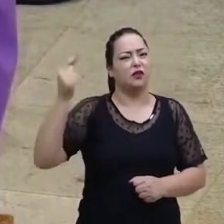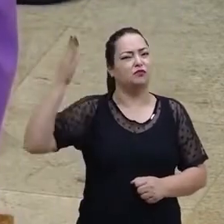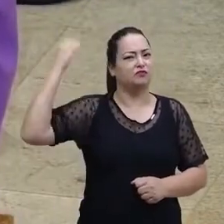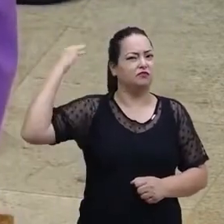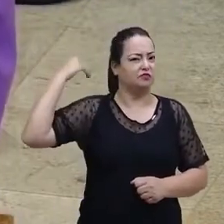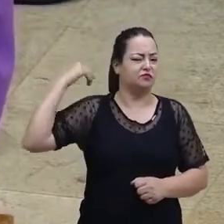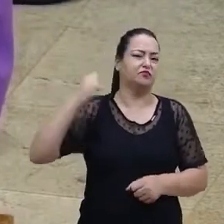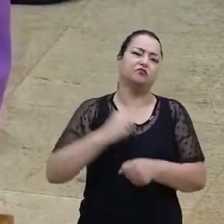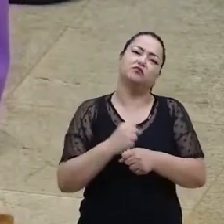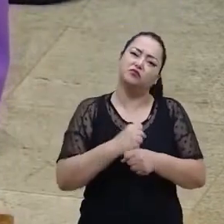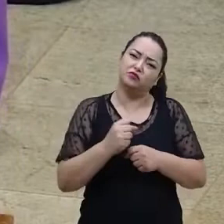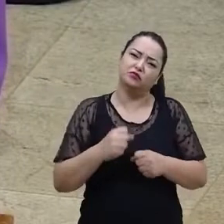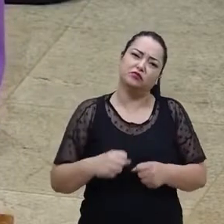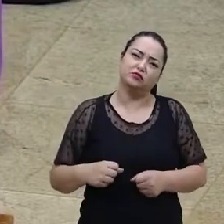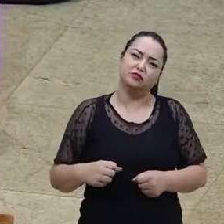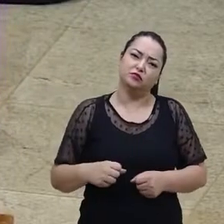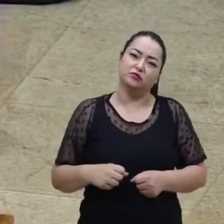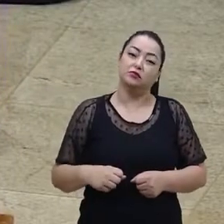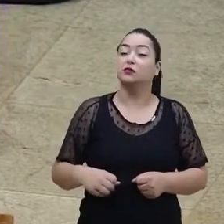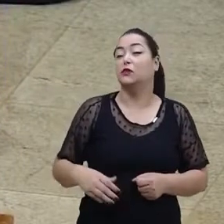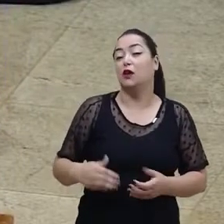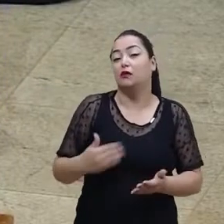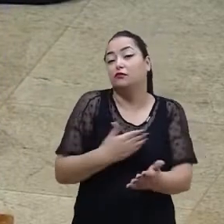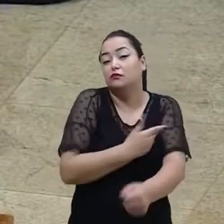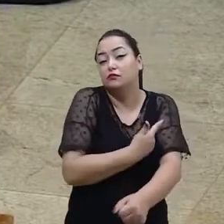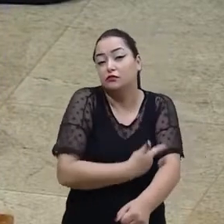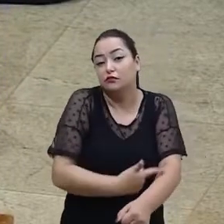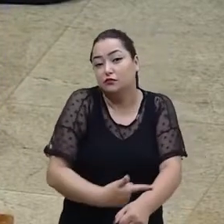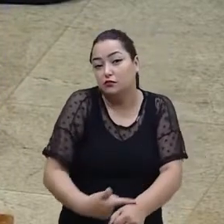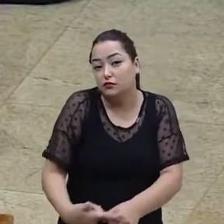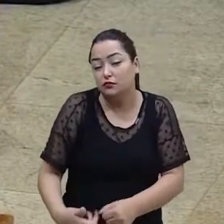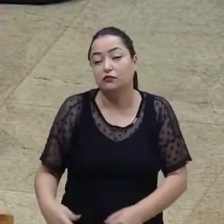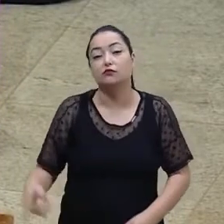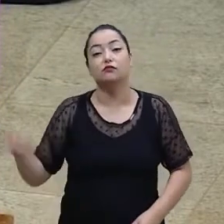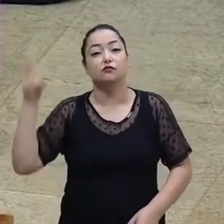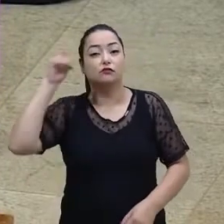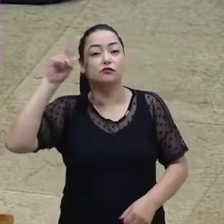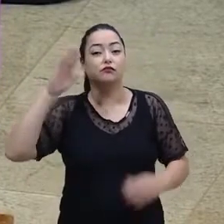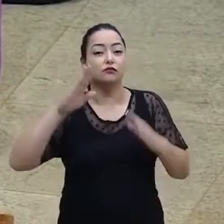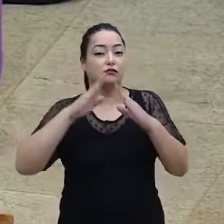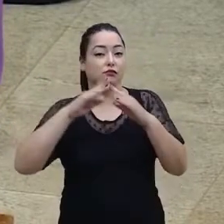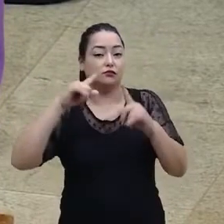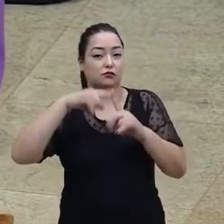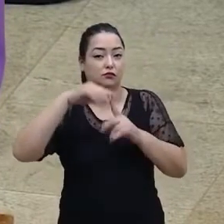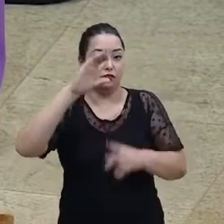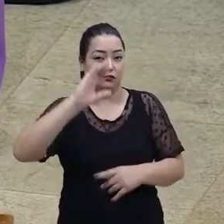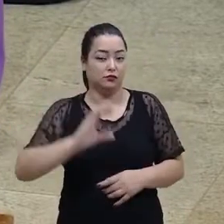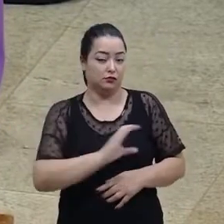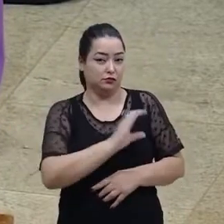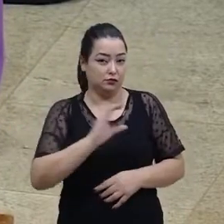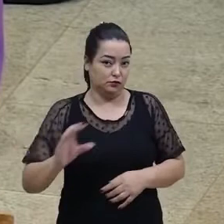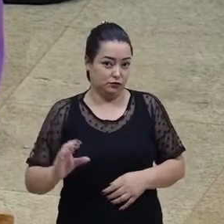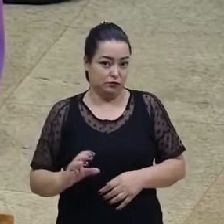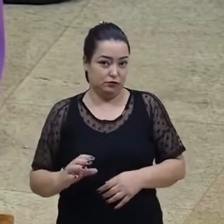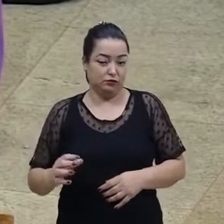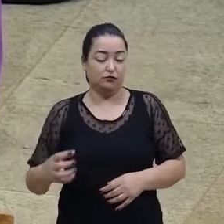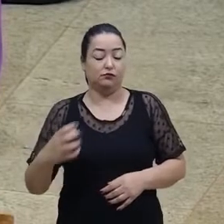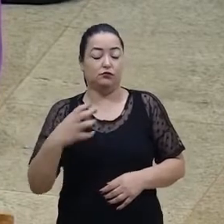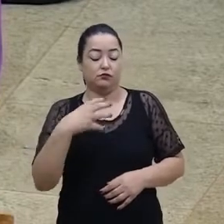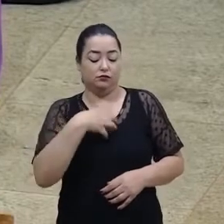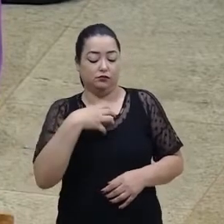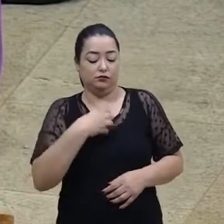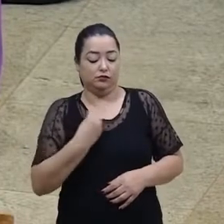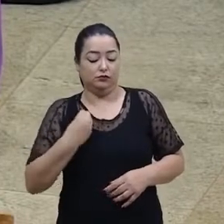muitos anos são tradições milenares porque é próprio da existência humana que nos torna